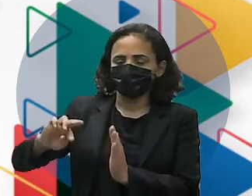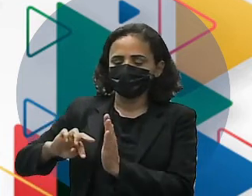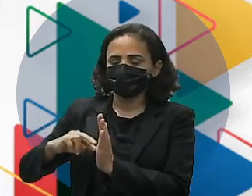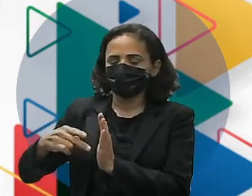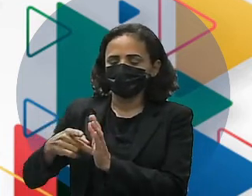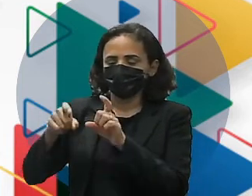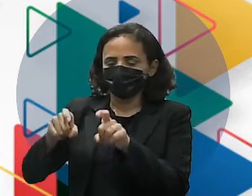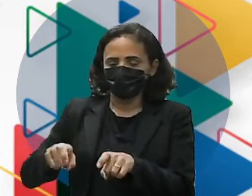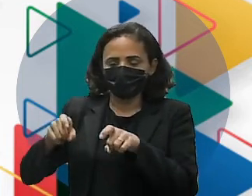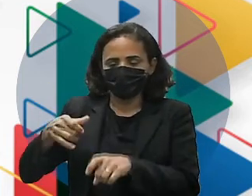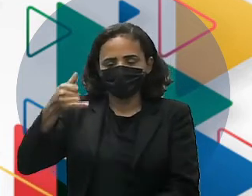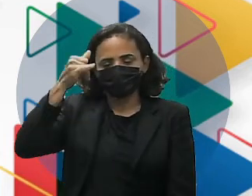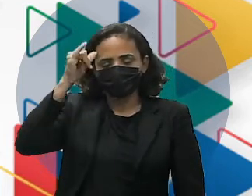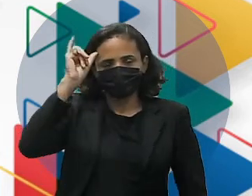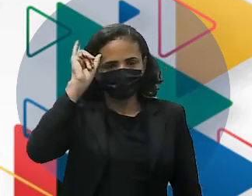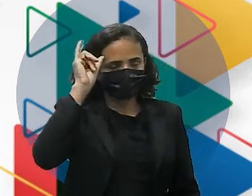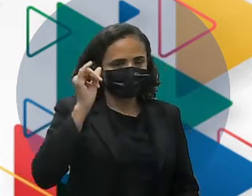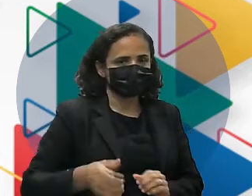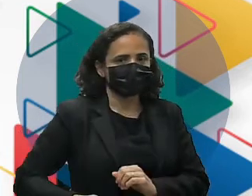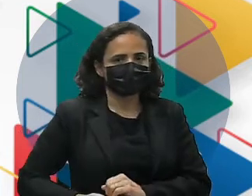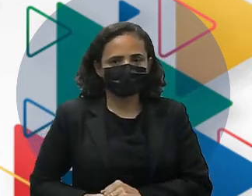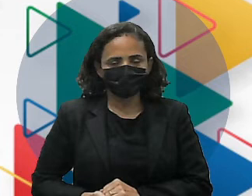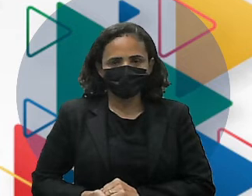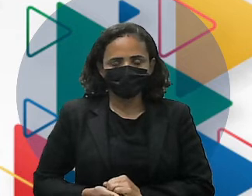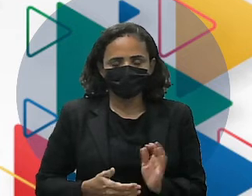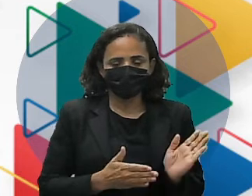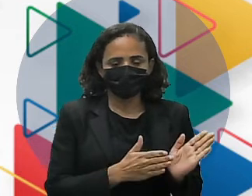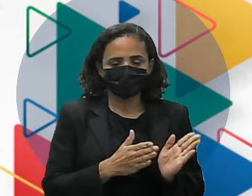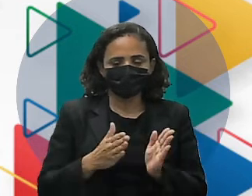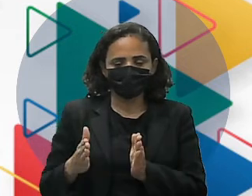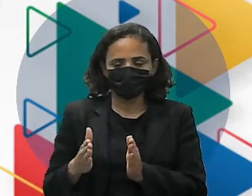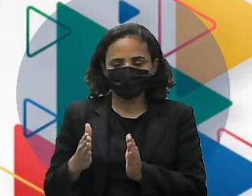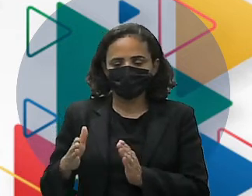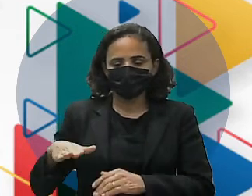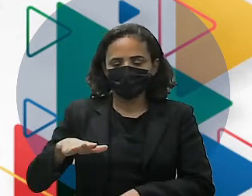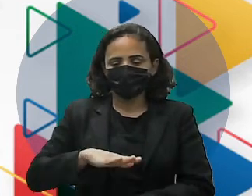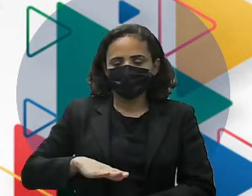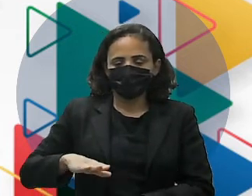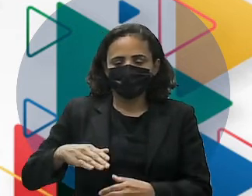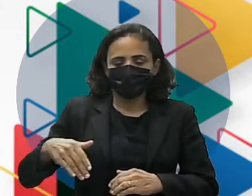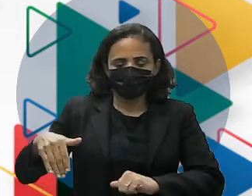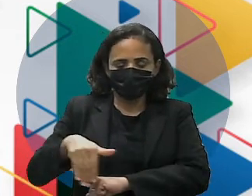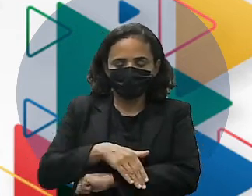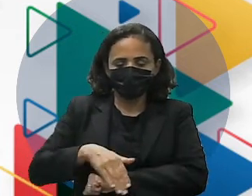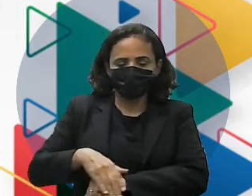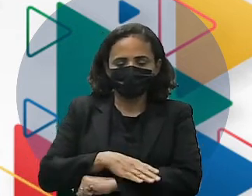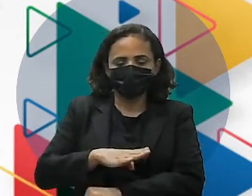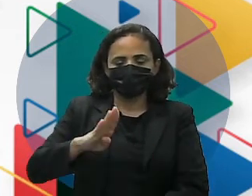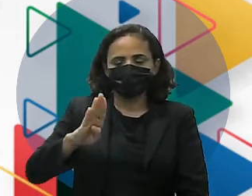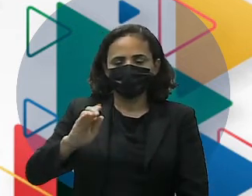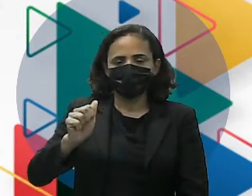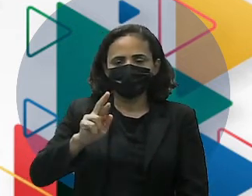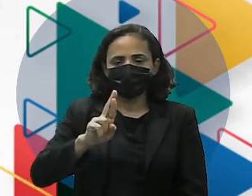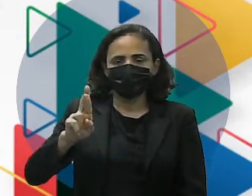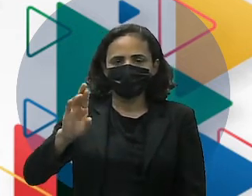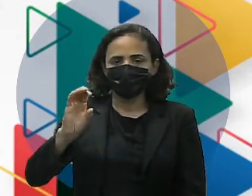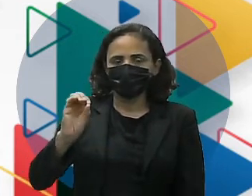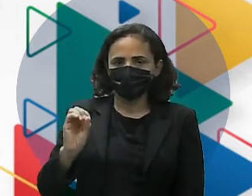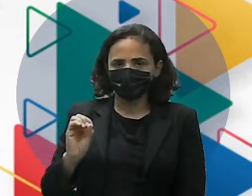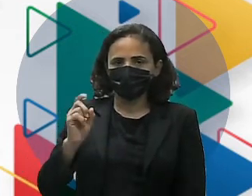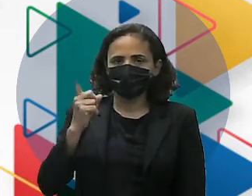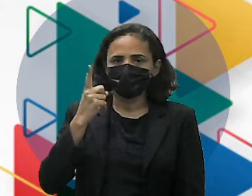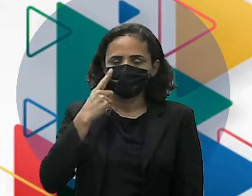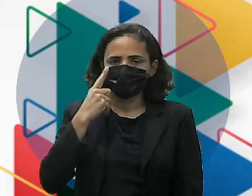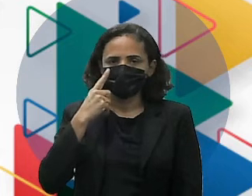que a parte final é de estrada de barro. Então, essa estrada de barro, a gente tem ali